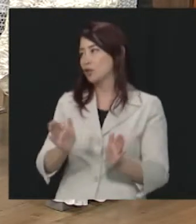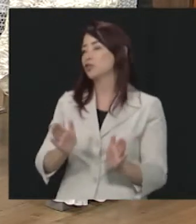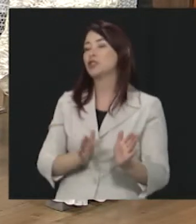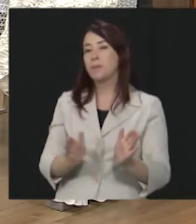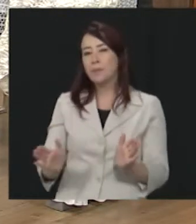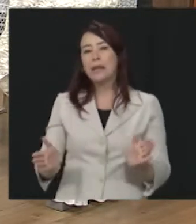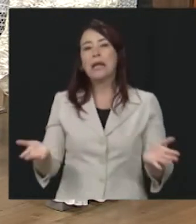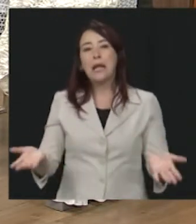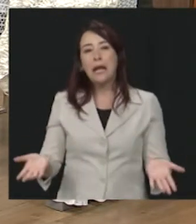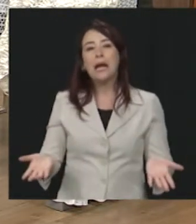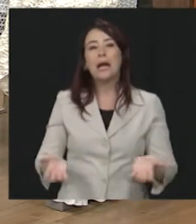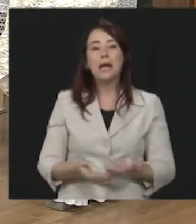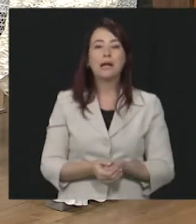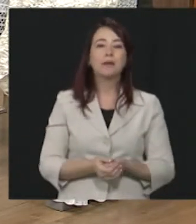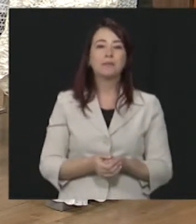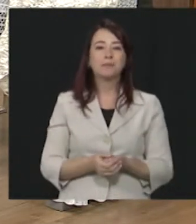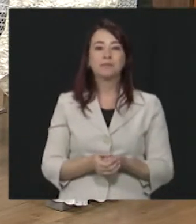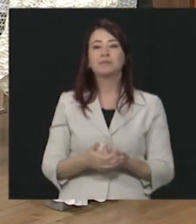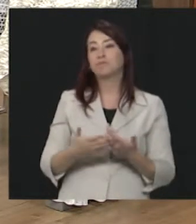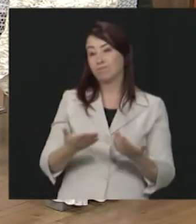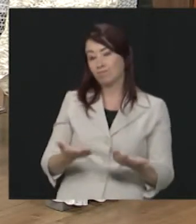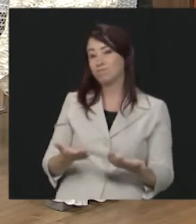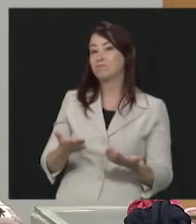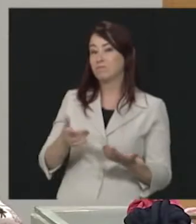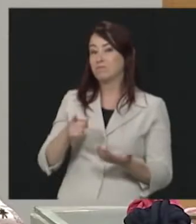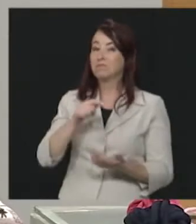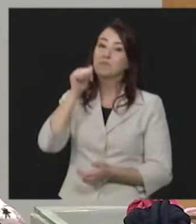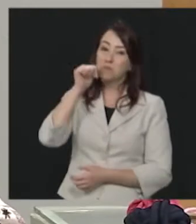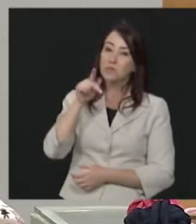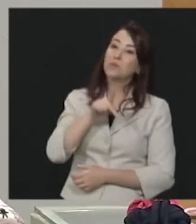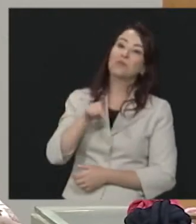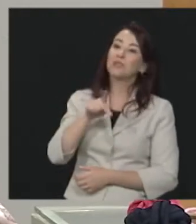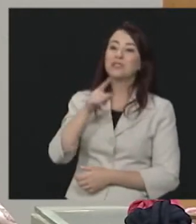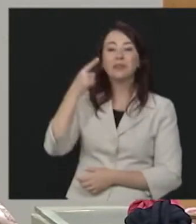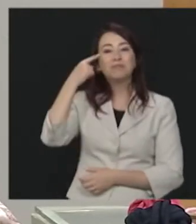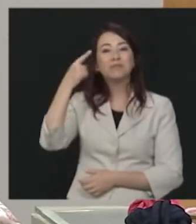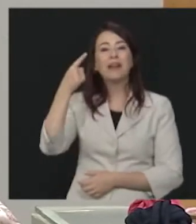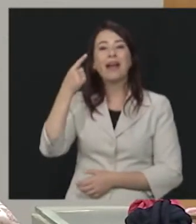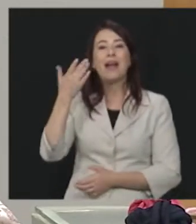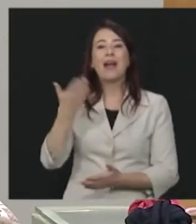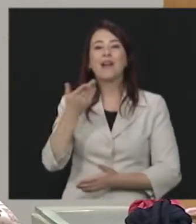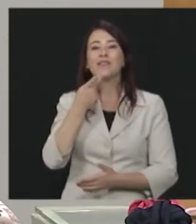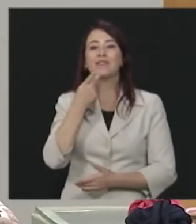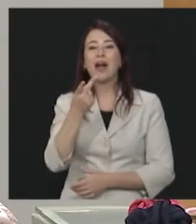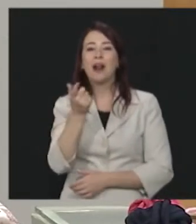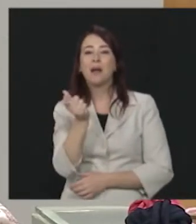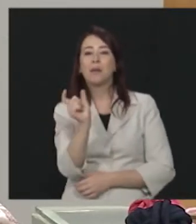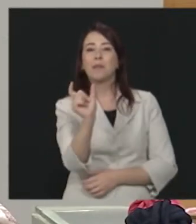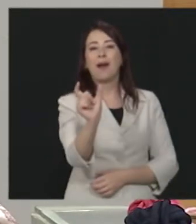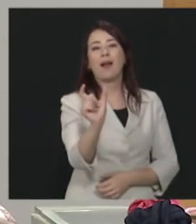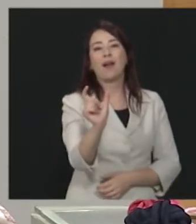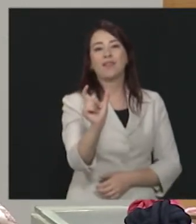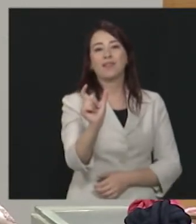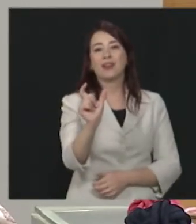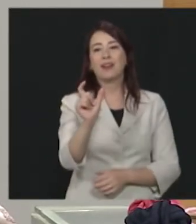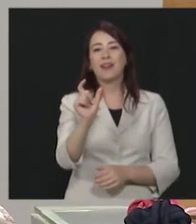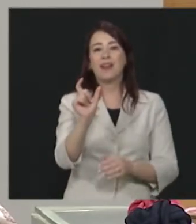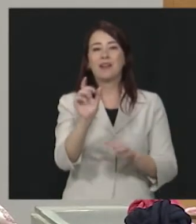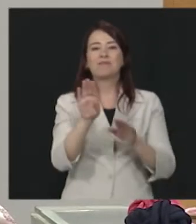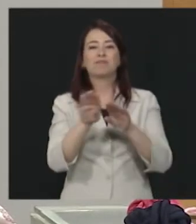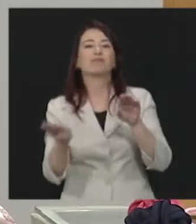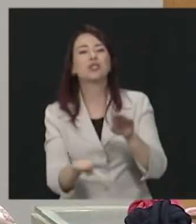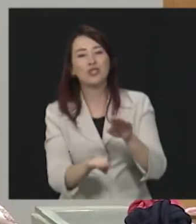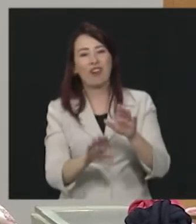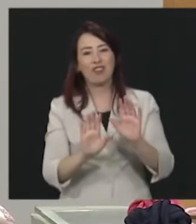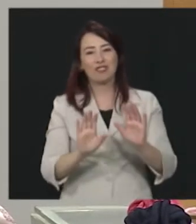gente eram outros termos que hoje em dia são pejorativos, então não havia muita